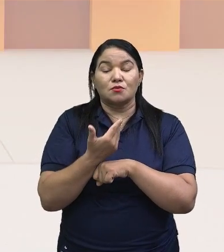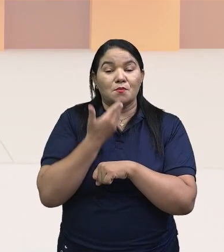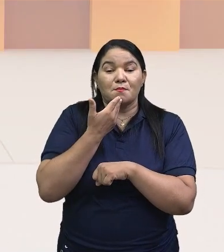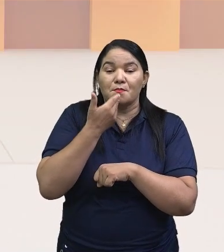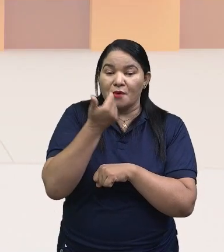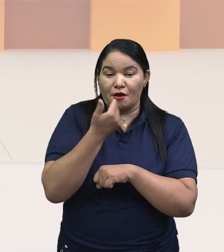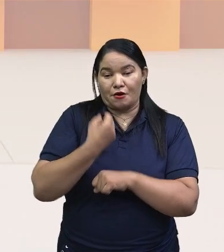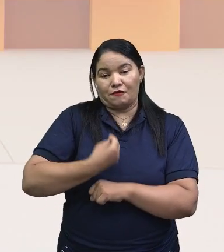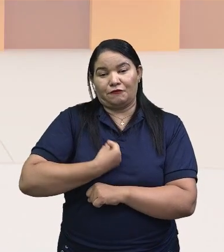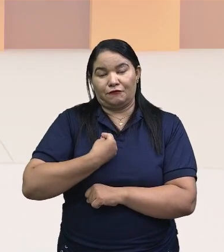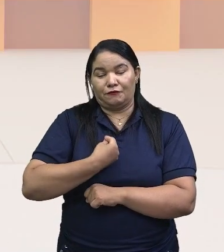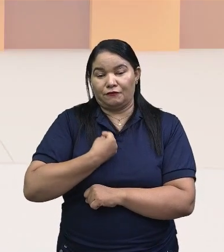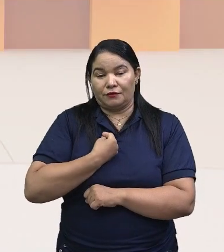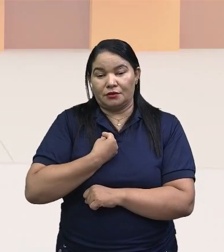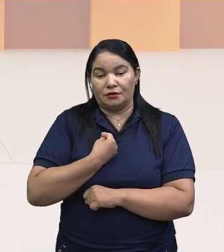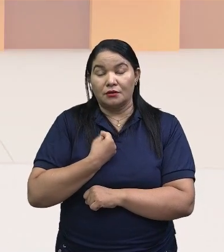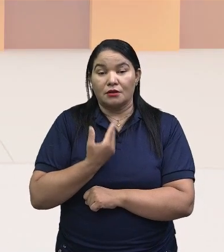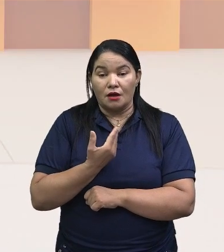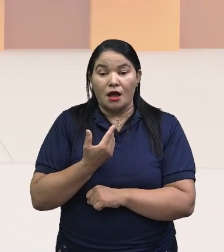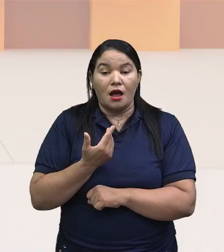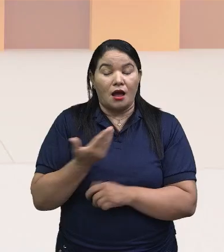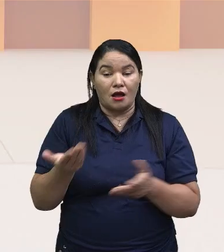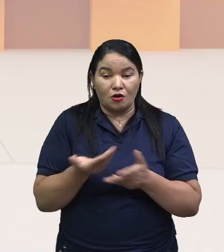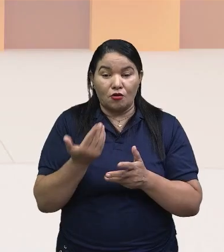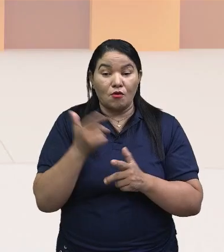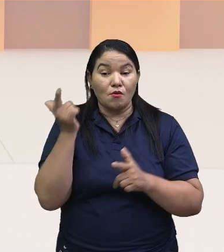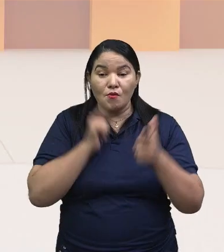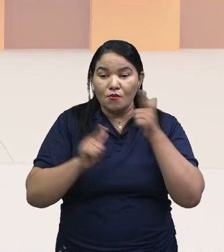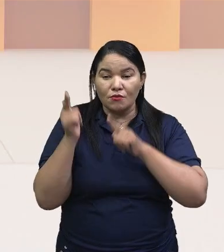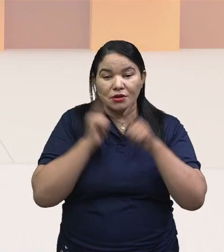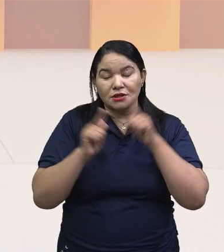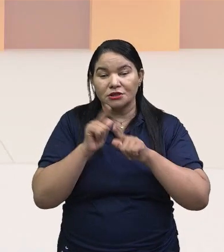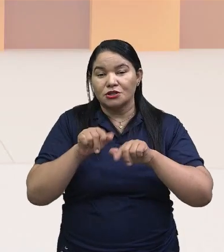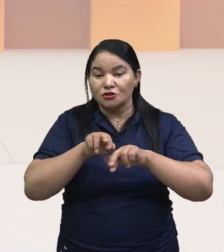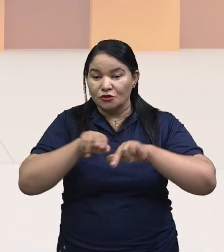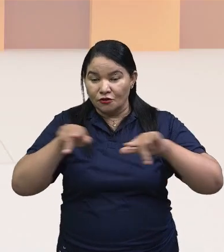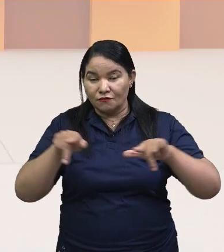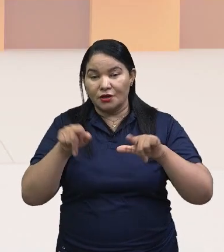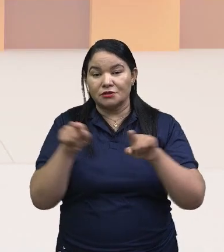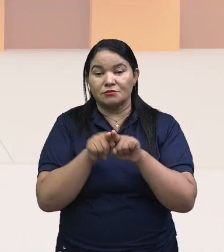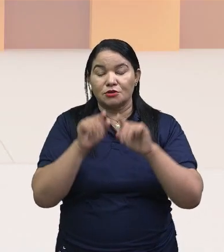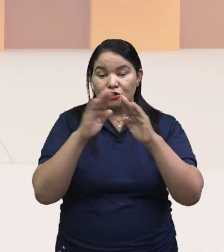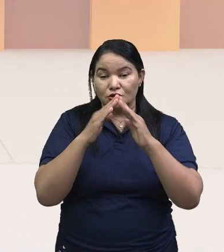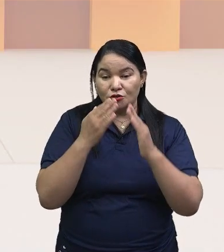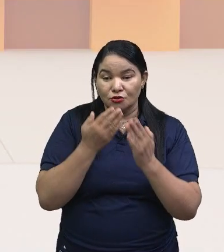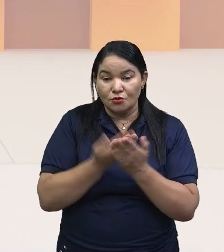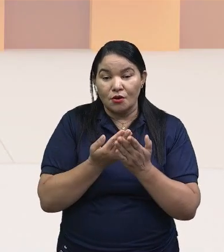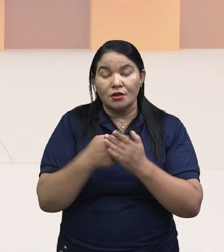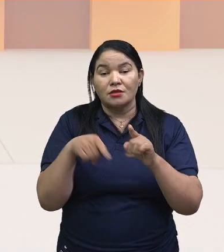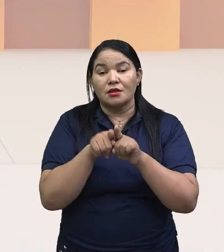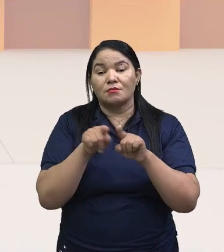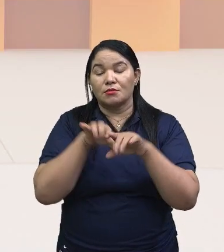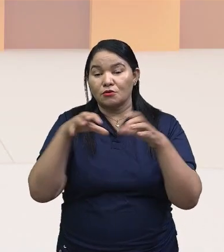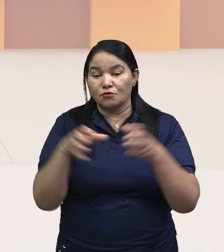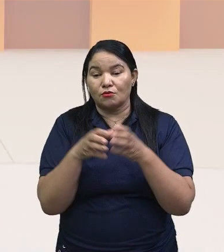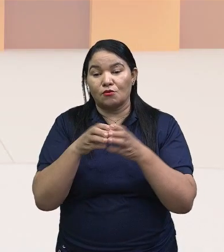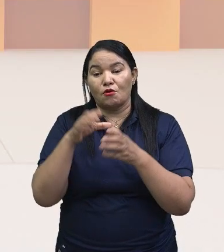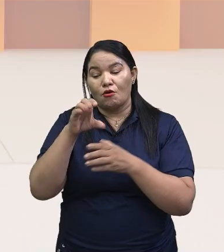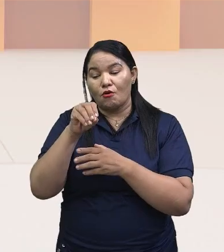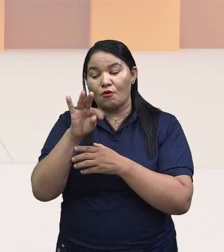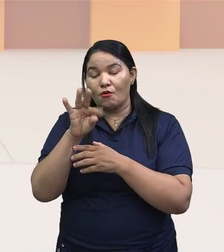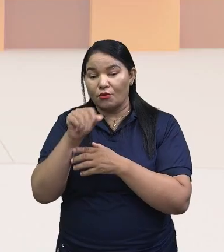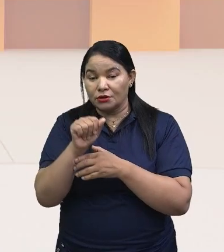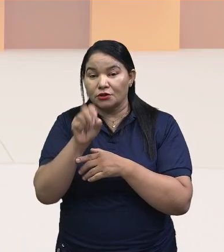vida. Por isso, a conquista dessas ações afirmativas, como as cotas raciais, elas buscam